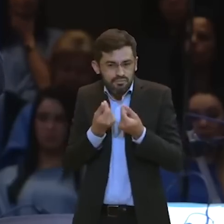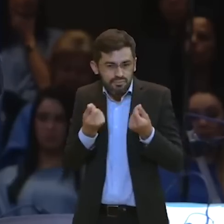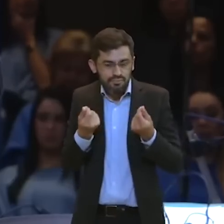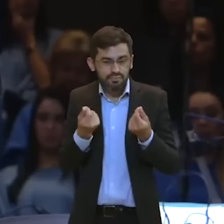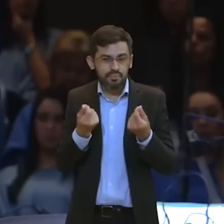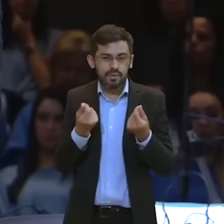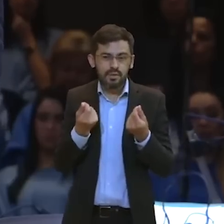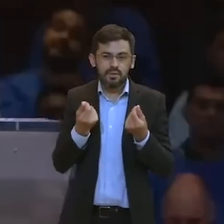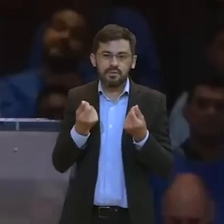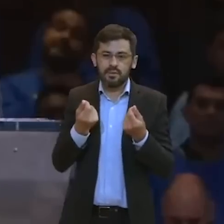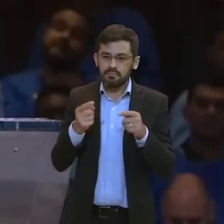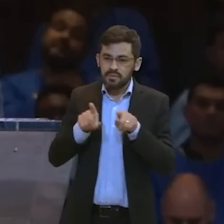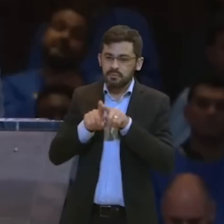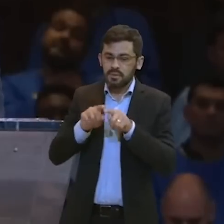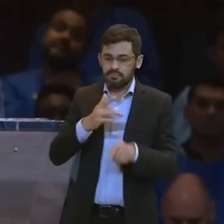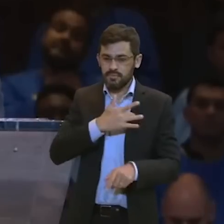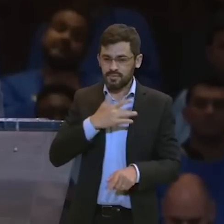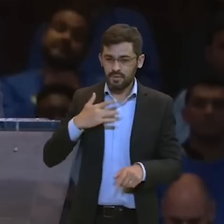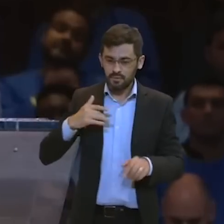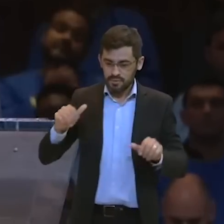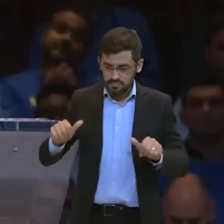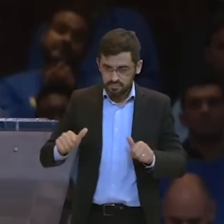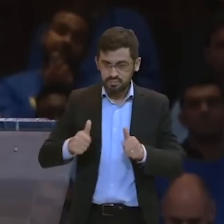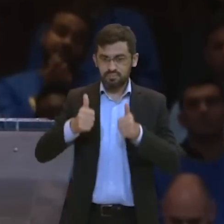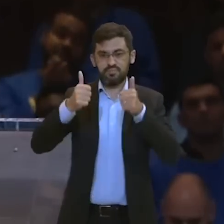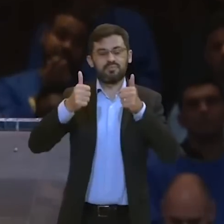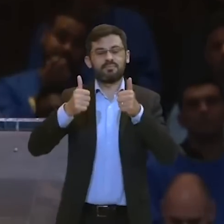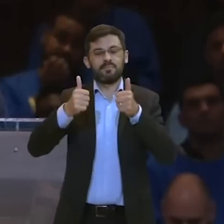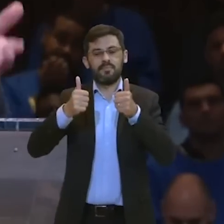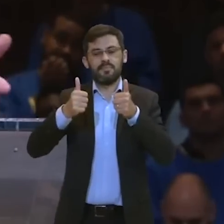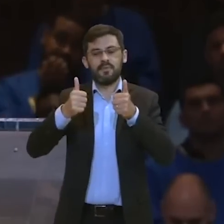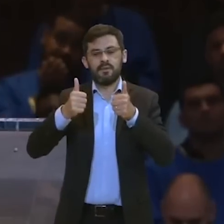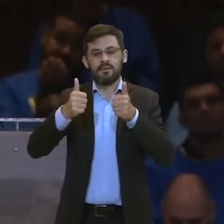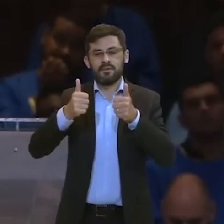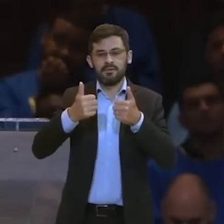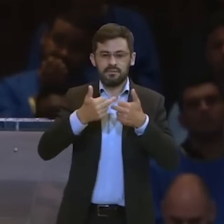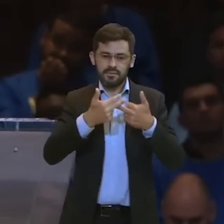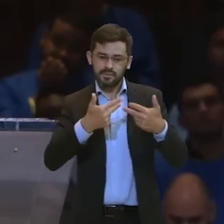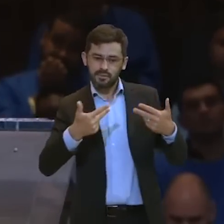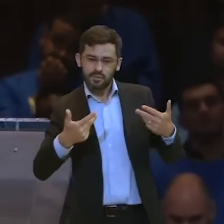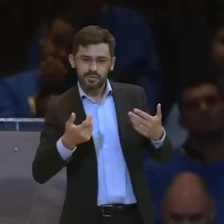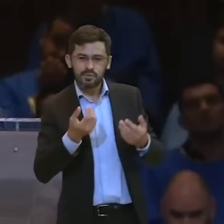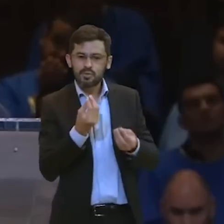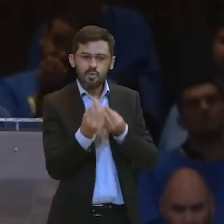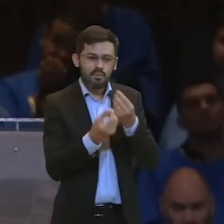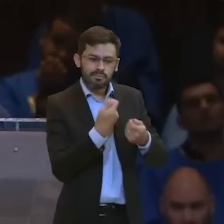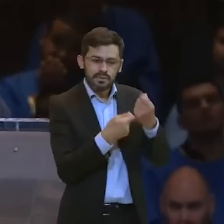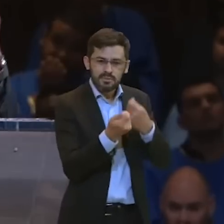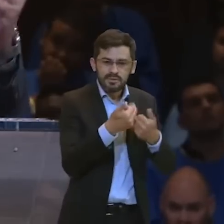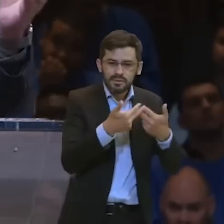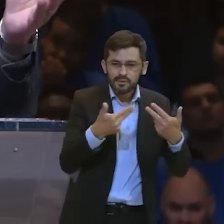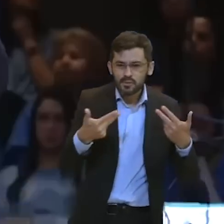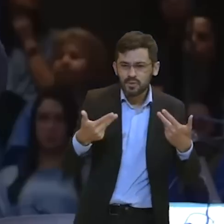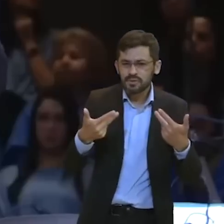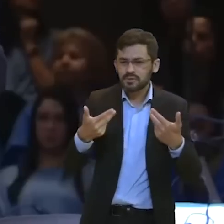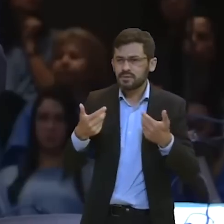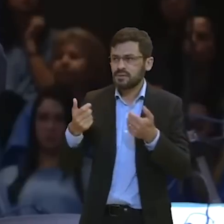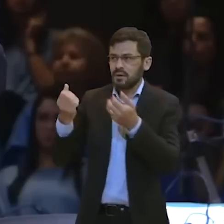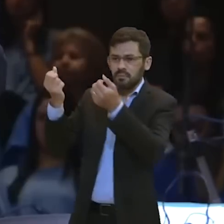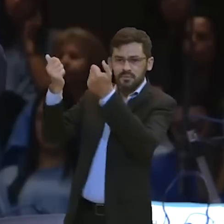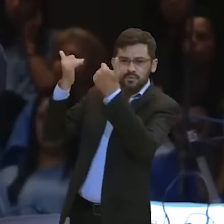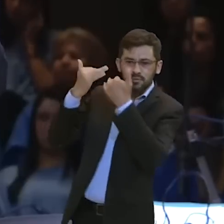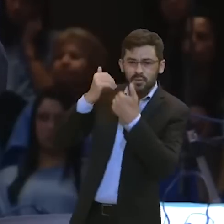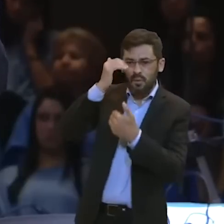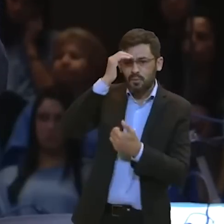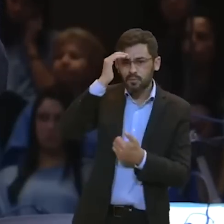abençoa na saúde, abençoa na gestão dos recursos, abençoa em